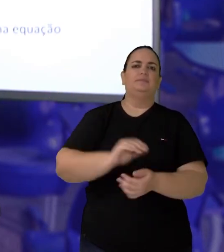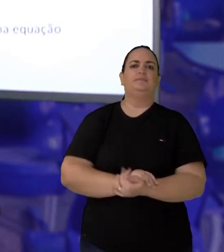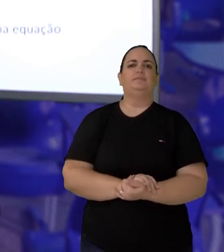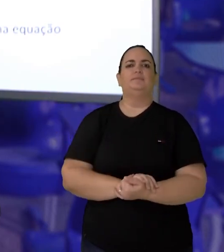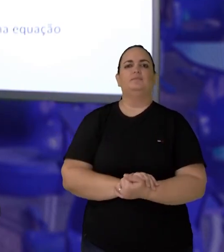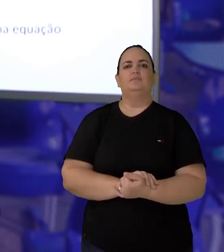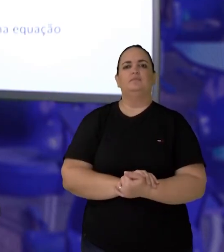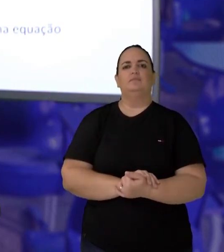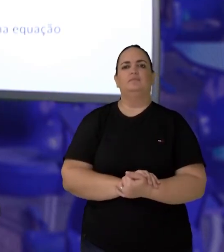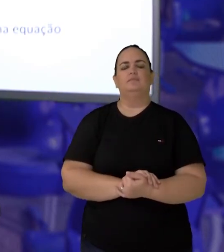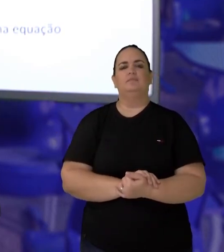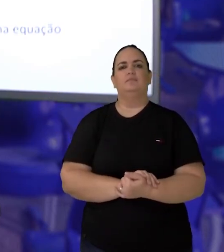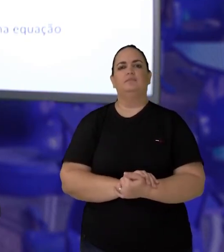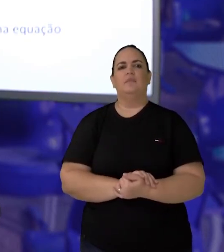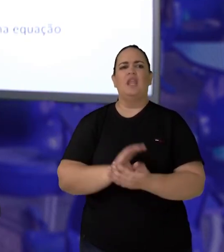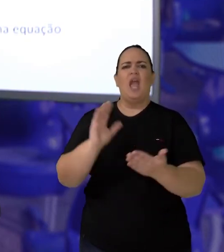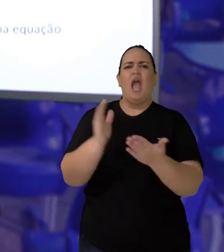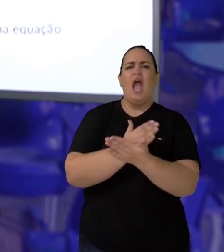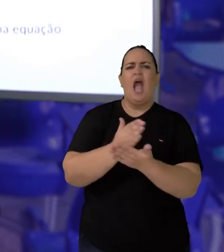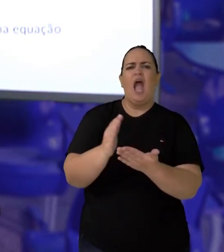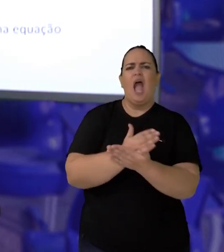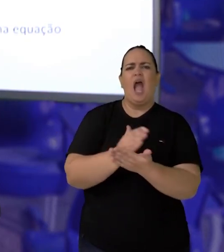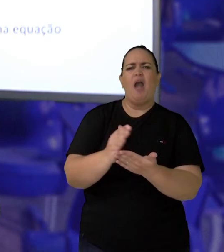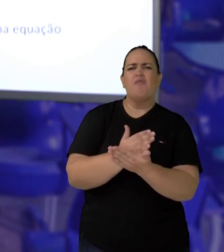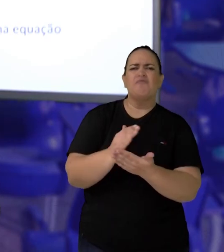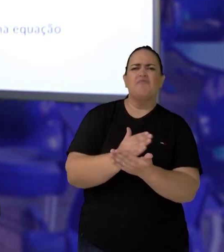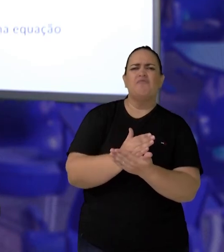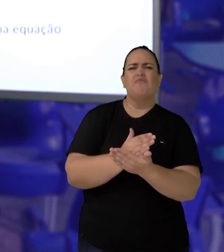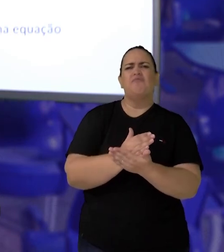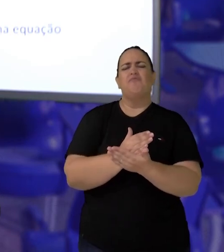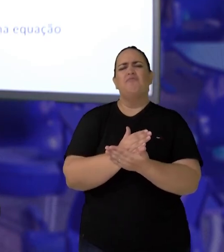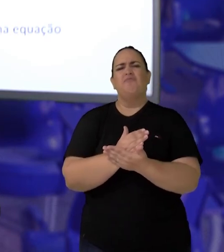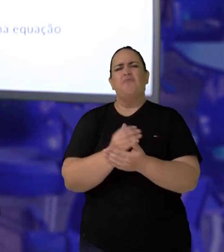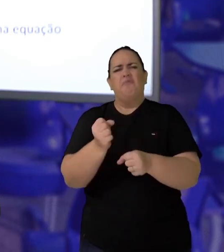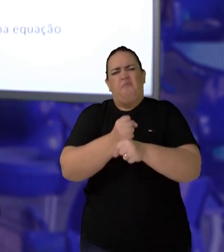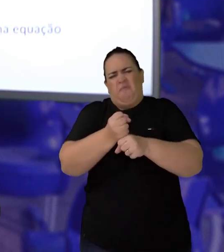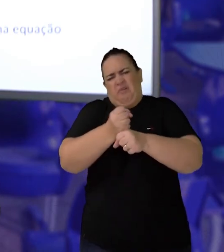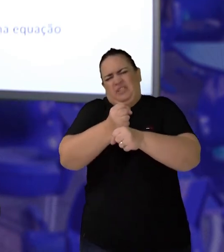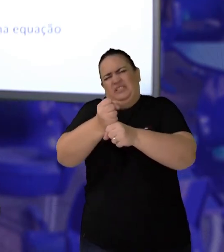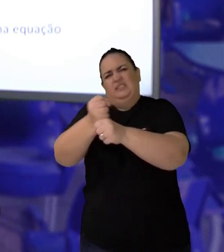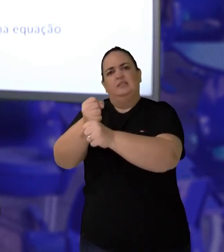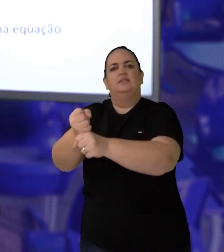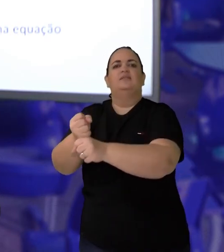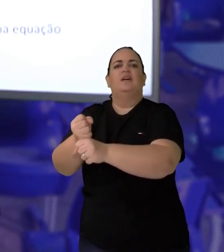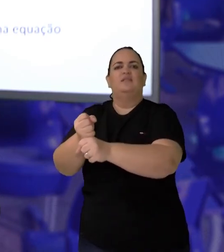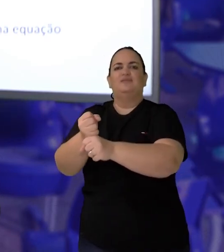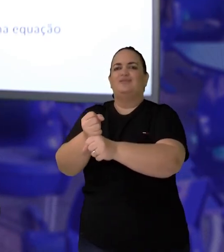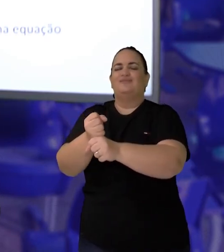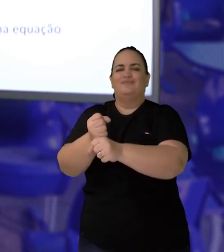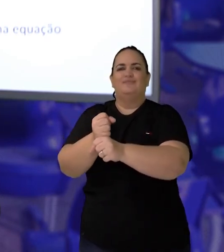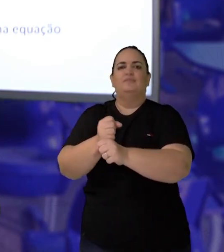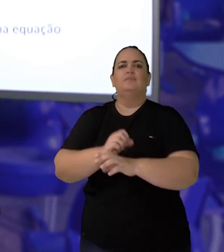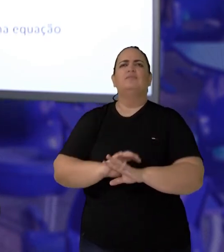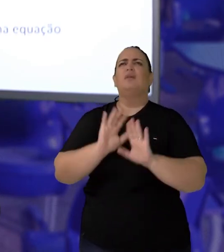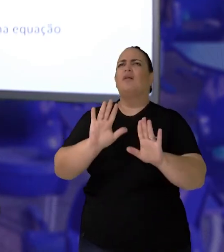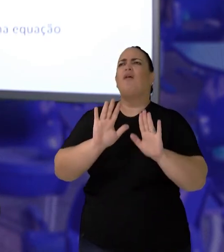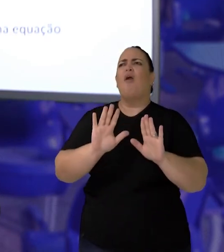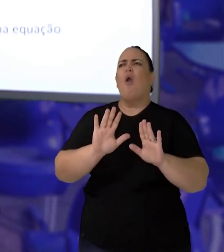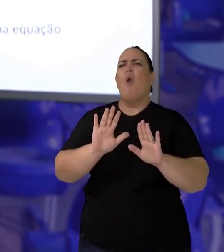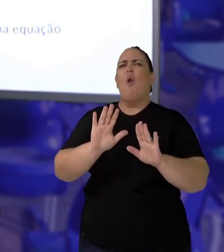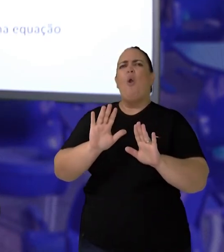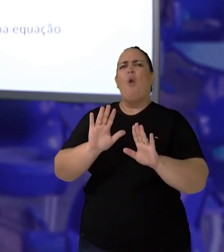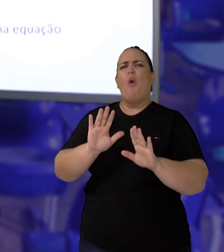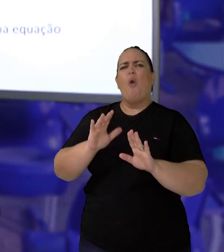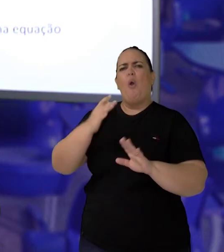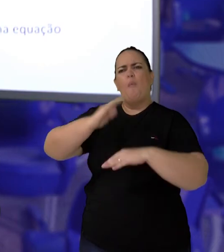seguinte: algumas dezenas ou centenas de anos, fechado? Agora, como que os cientistas conseguem